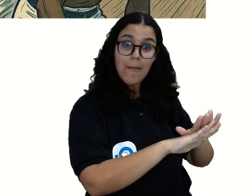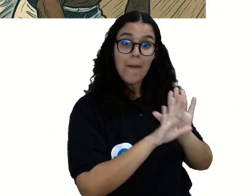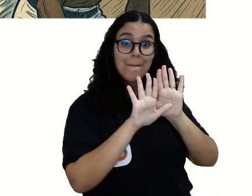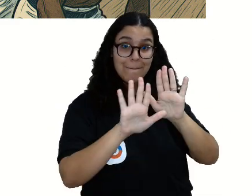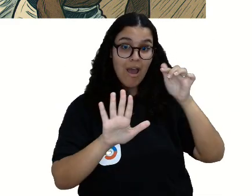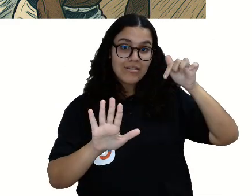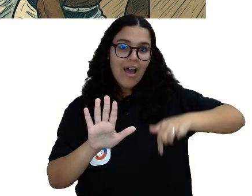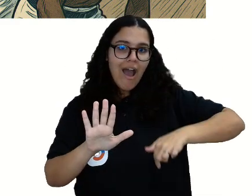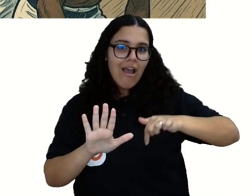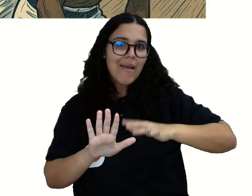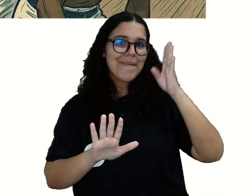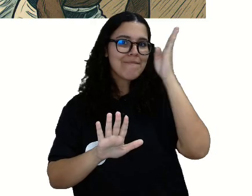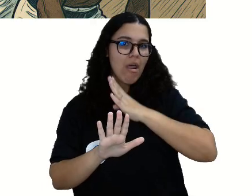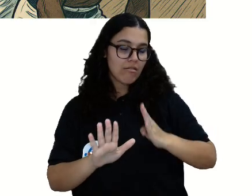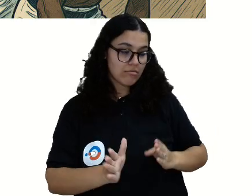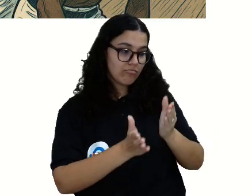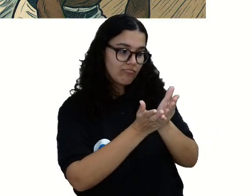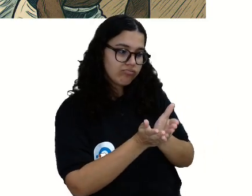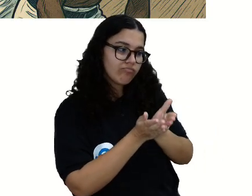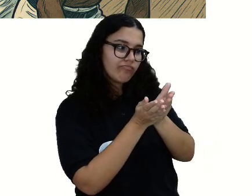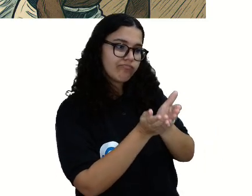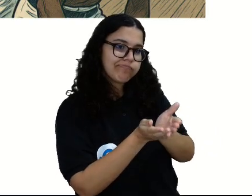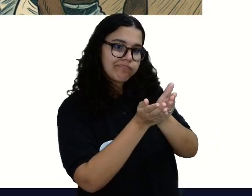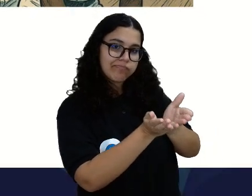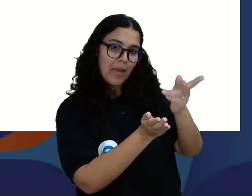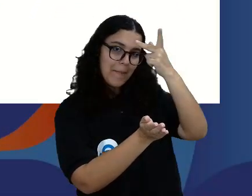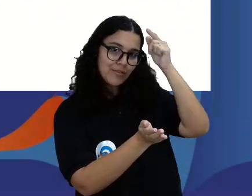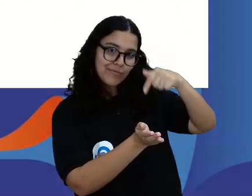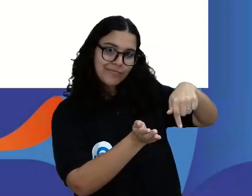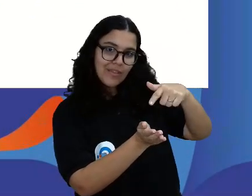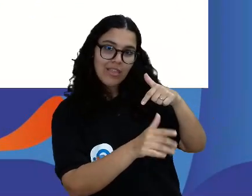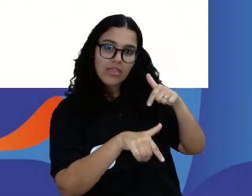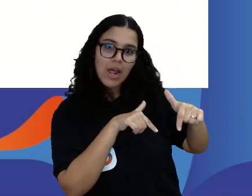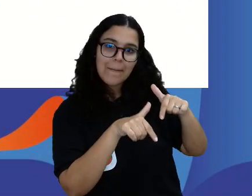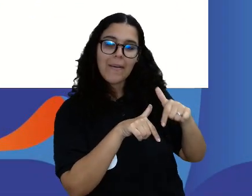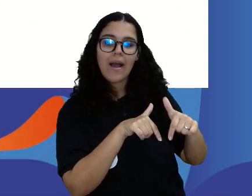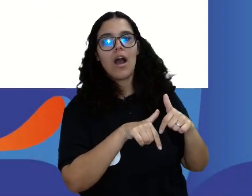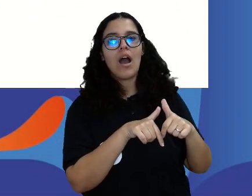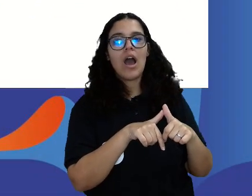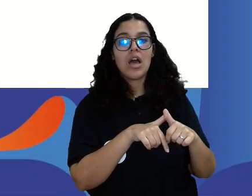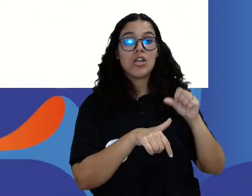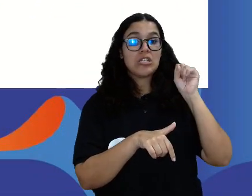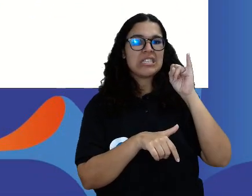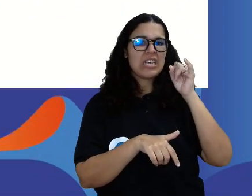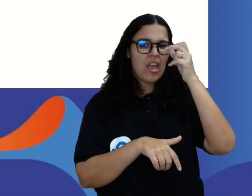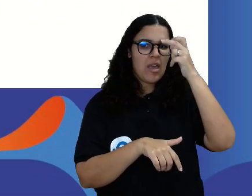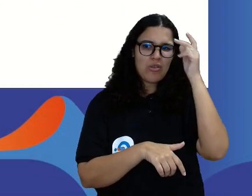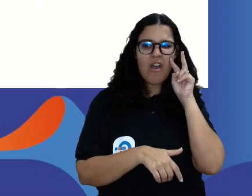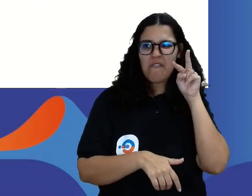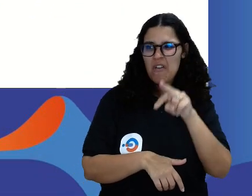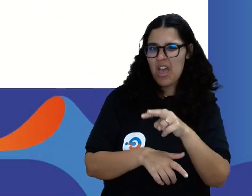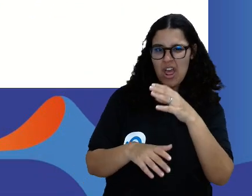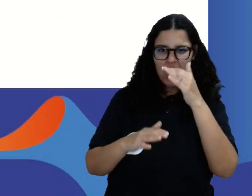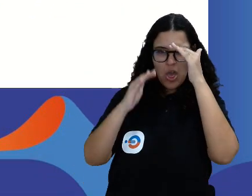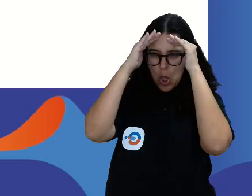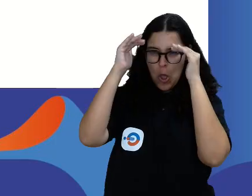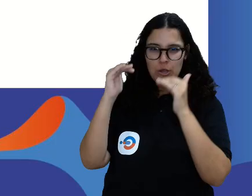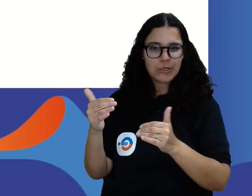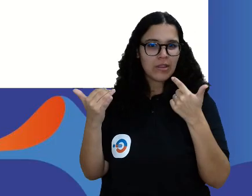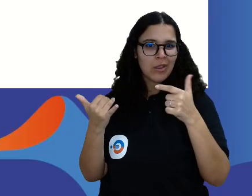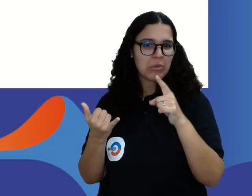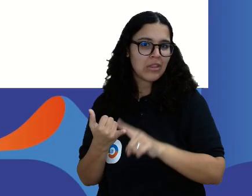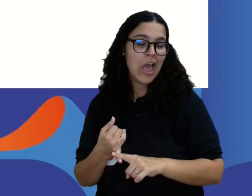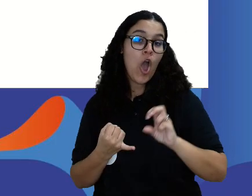marinheiros, quando eram ali acusados, né, de indisciplina ou estavam submetidos a